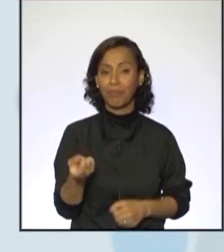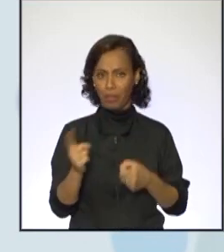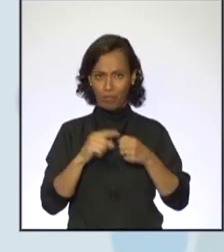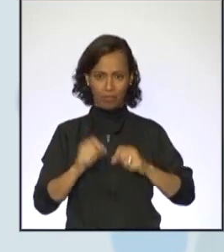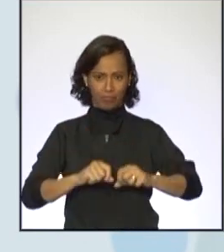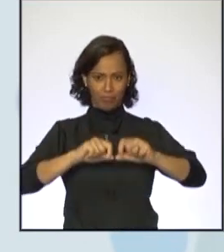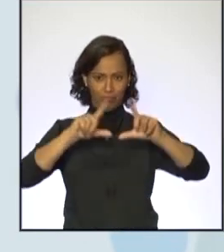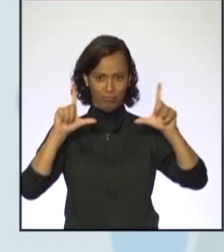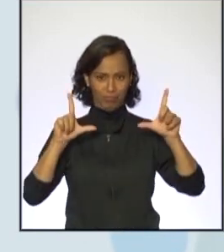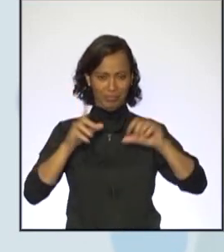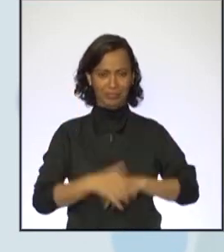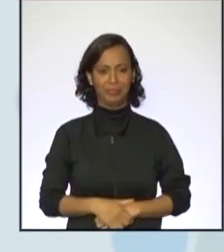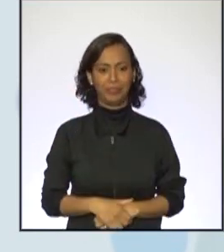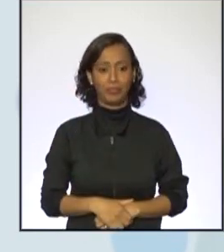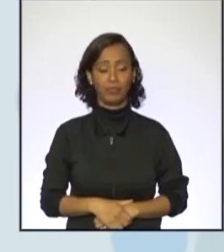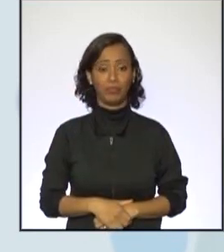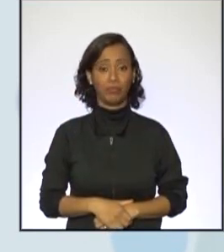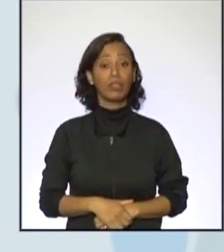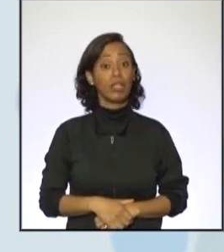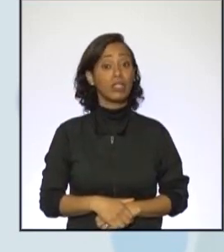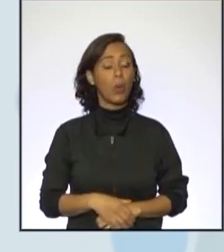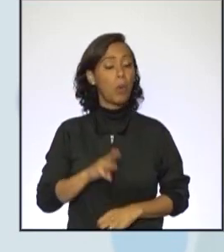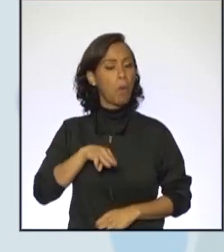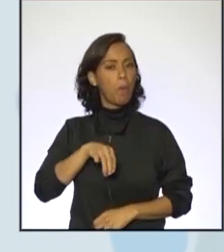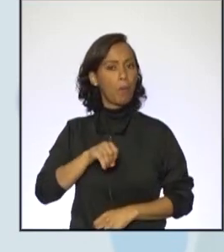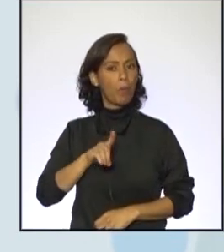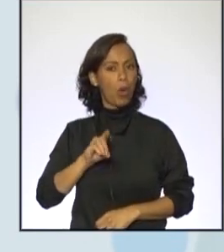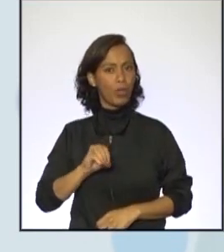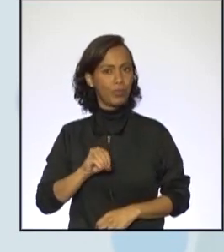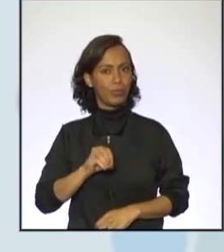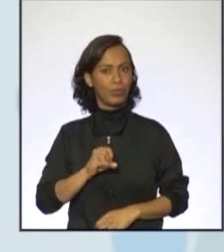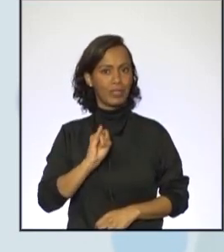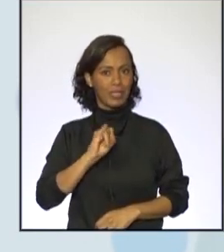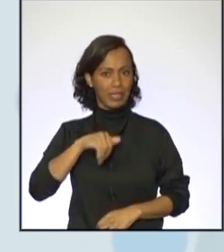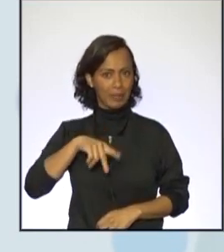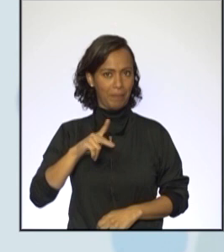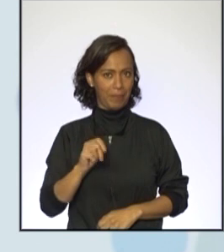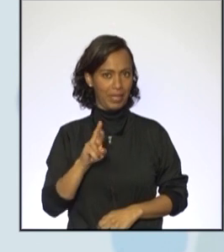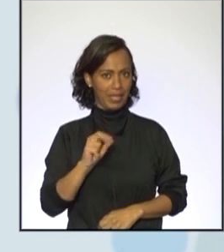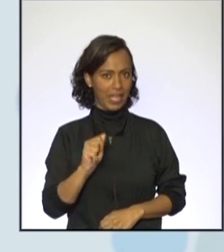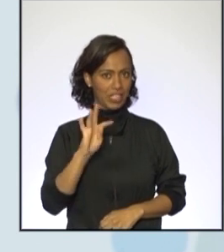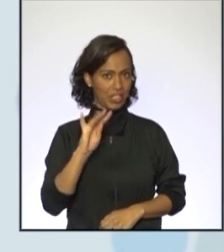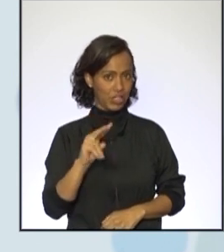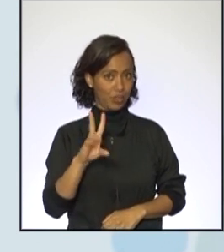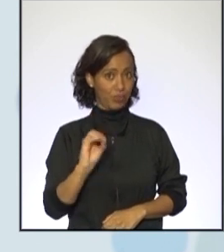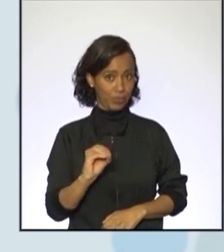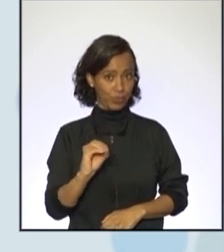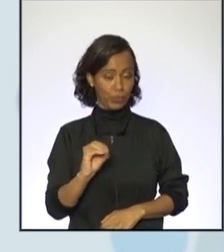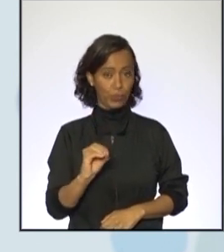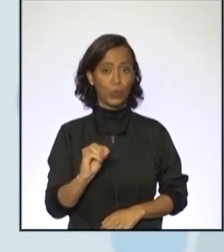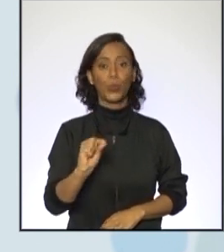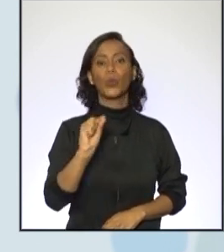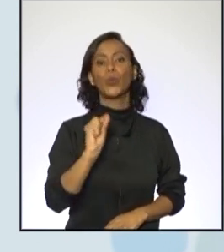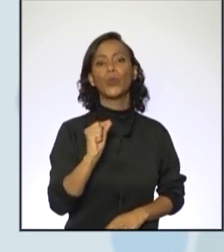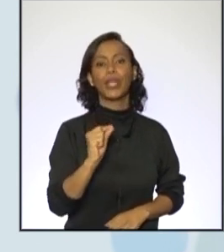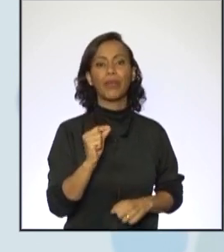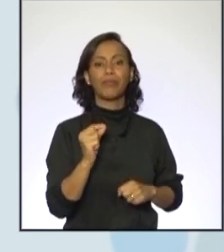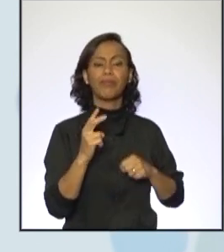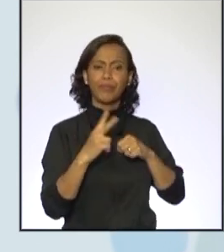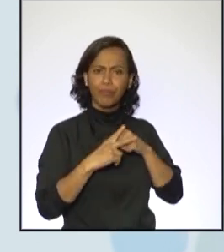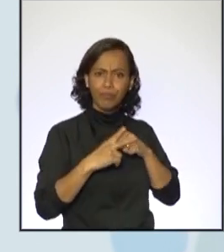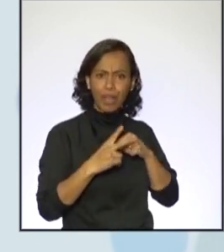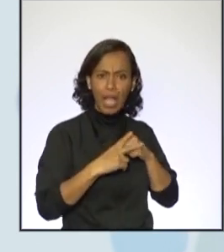do modo imperativo. Vamos lá. As palavras em destaque são exemplos de verbos no modo imperativo. Esses verbos são comuns